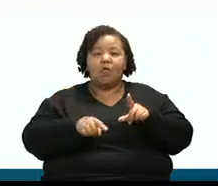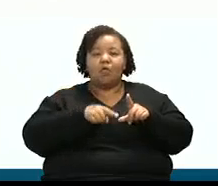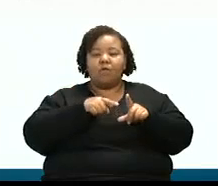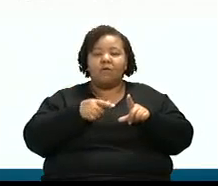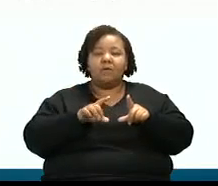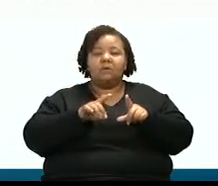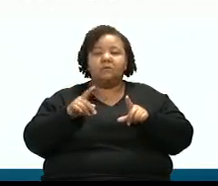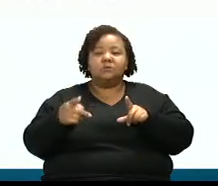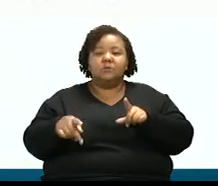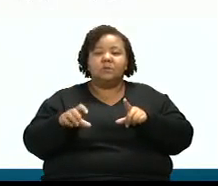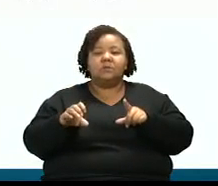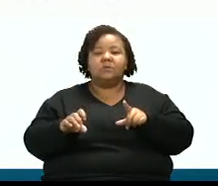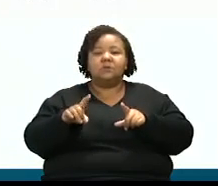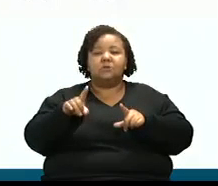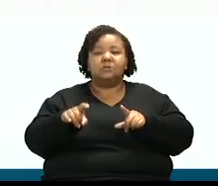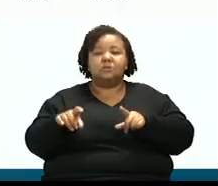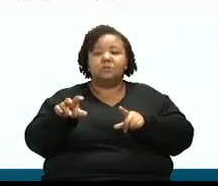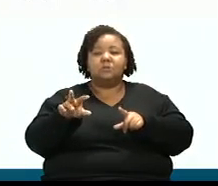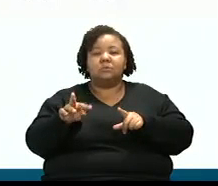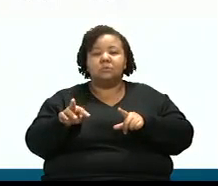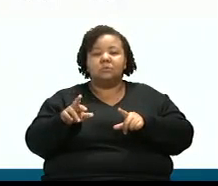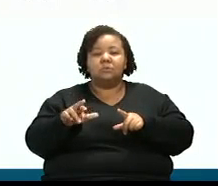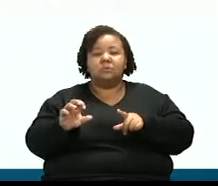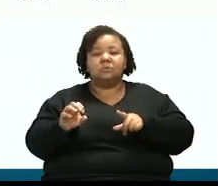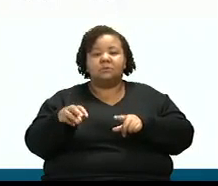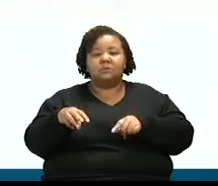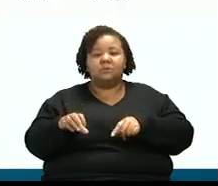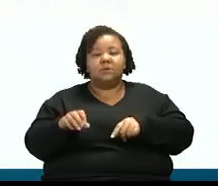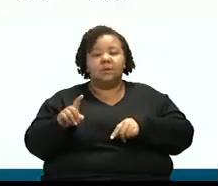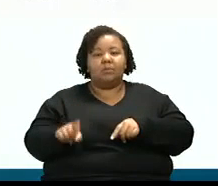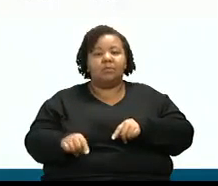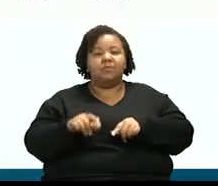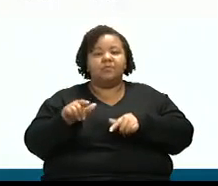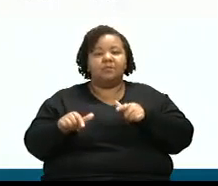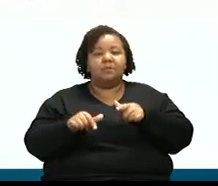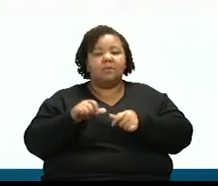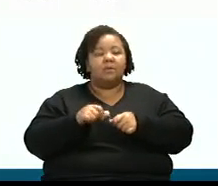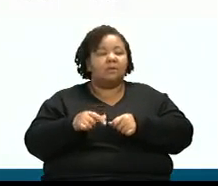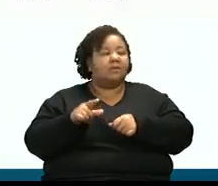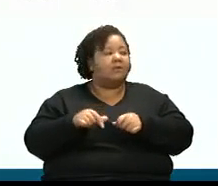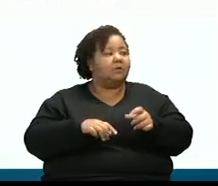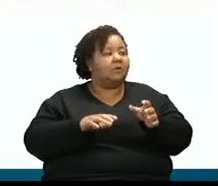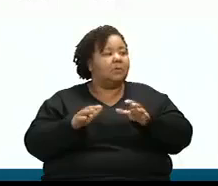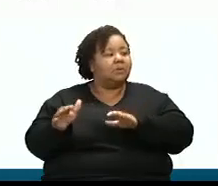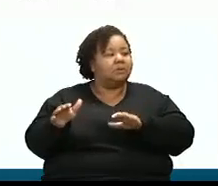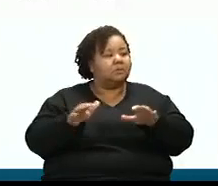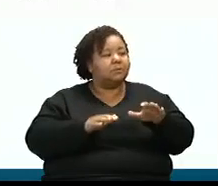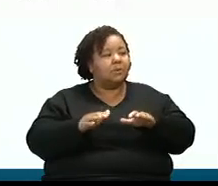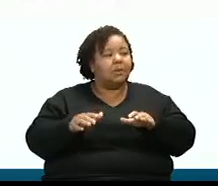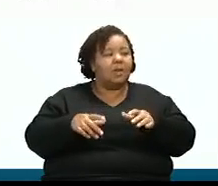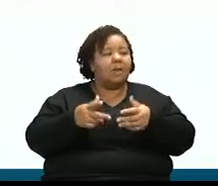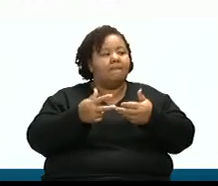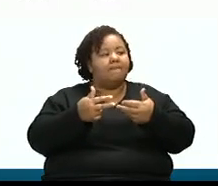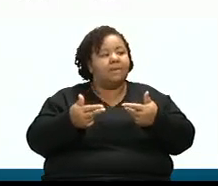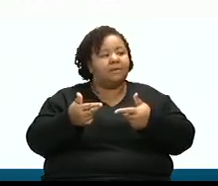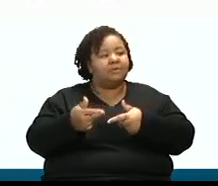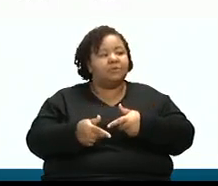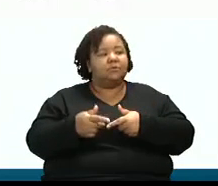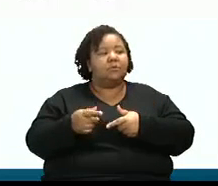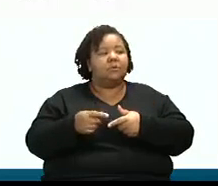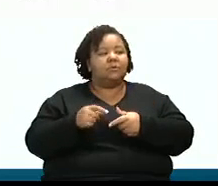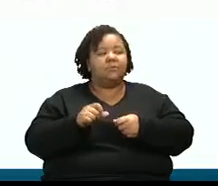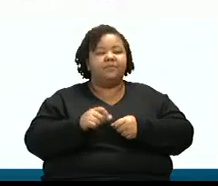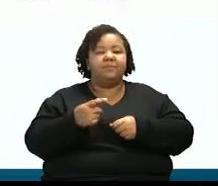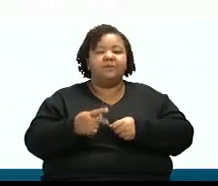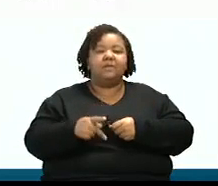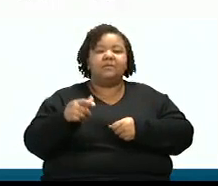dos extremos. Então, o trabalho que é realizado para deslocar partículas envolvendo